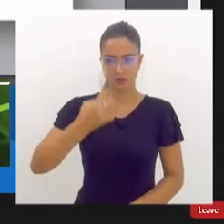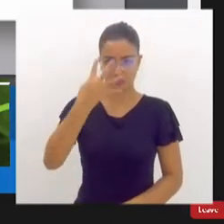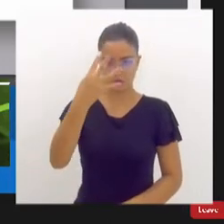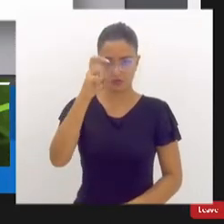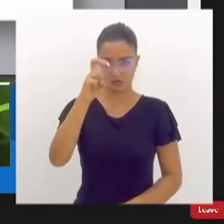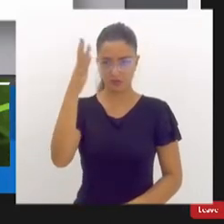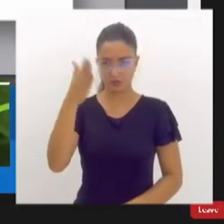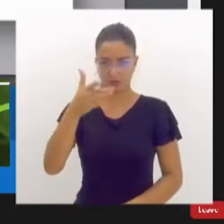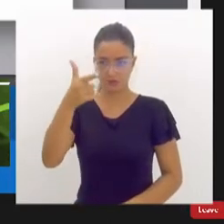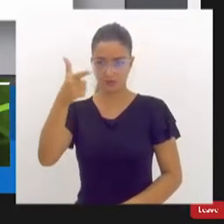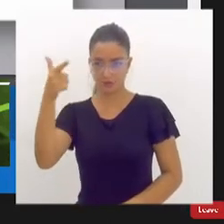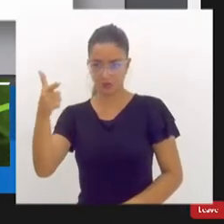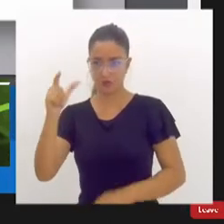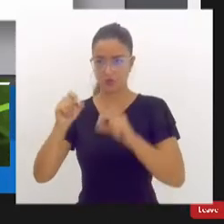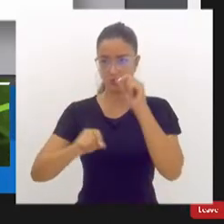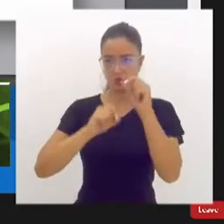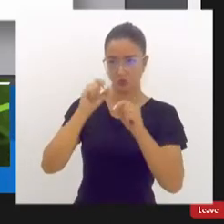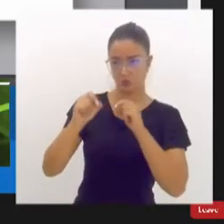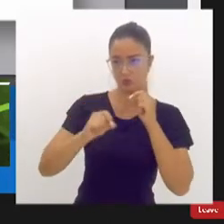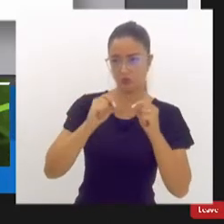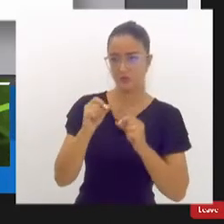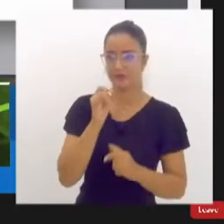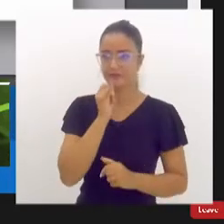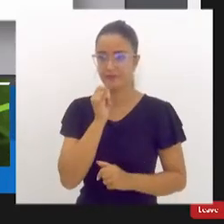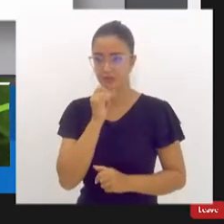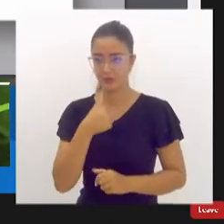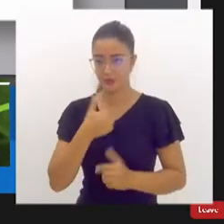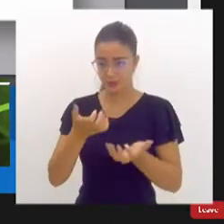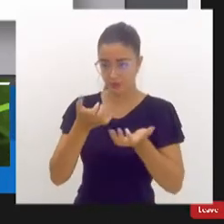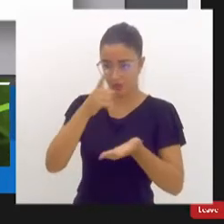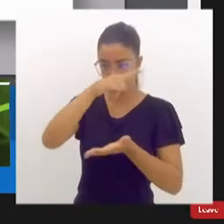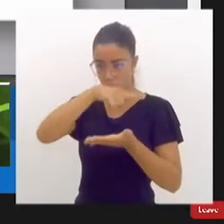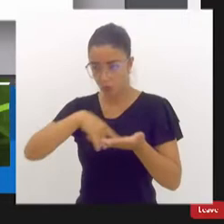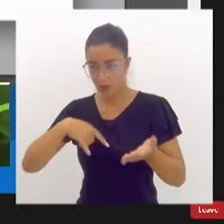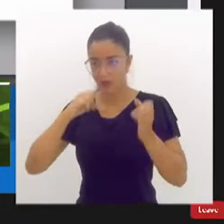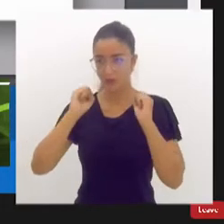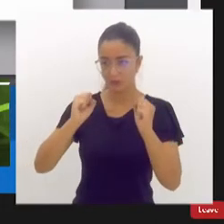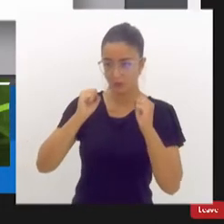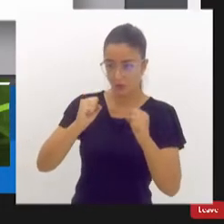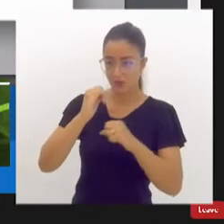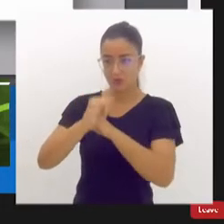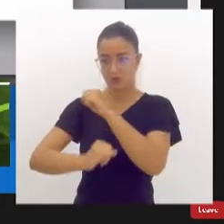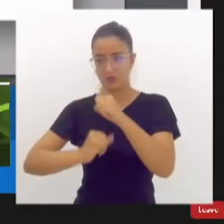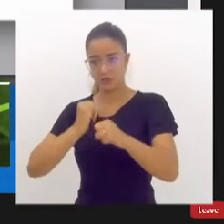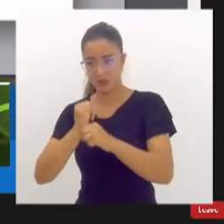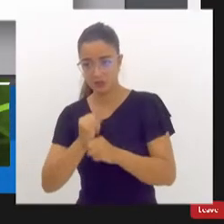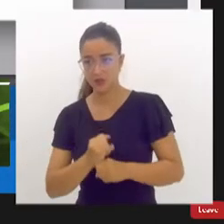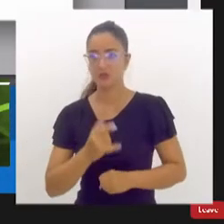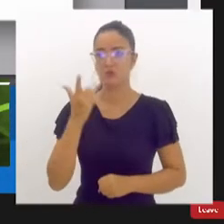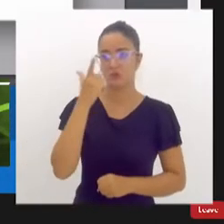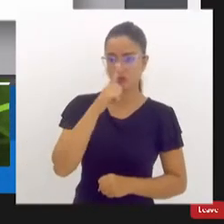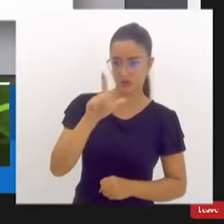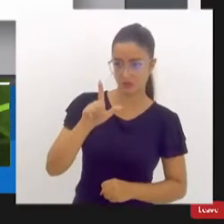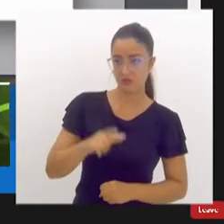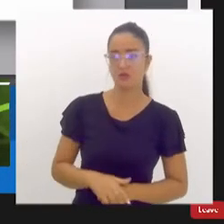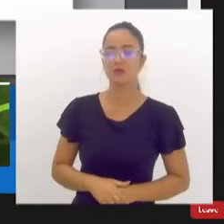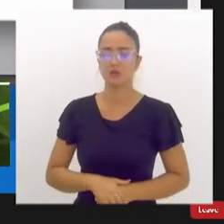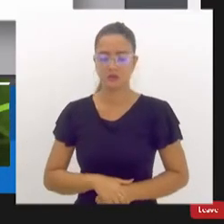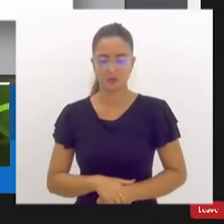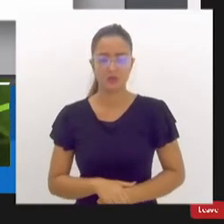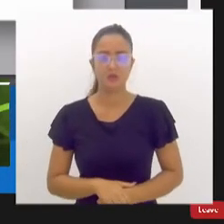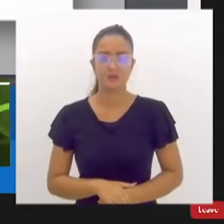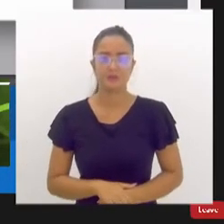que determina critérios para emissão de documentos em formato eletrônico, e ele vai estar explicando a